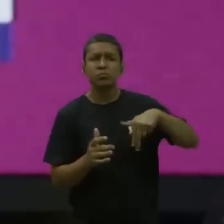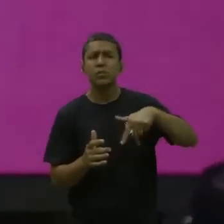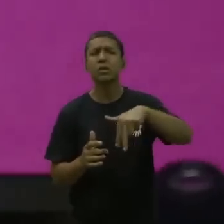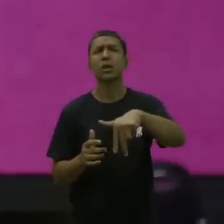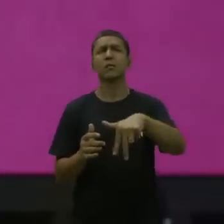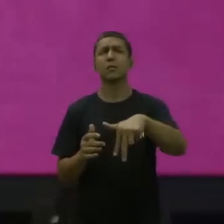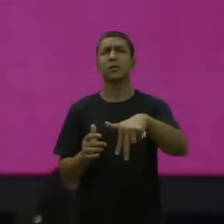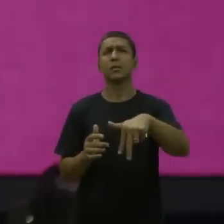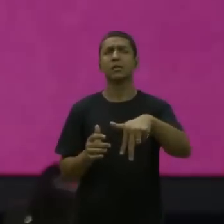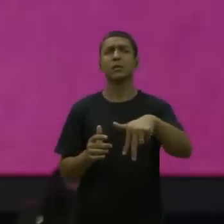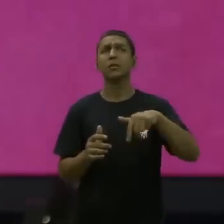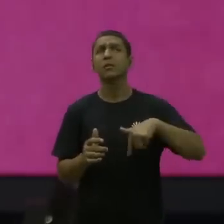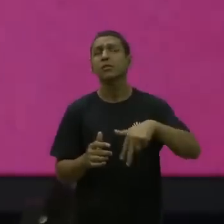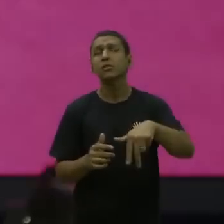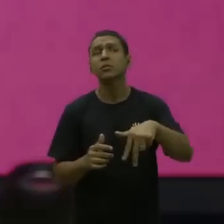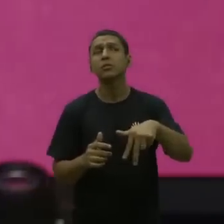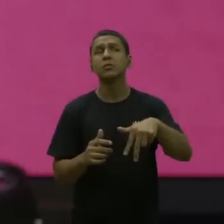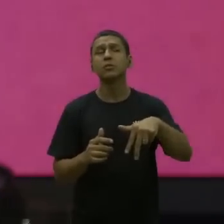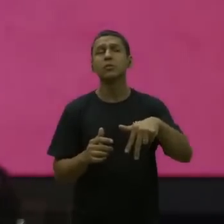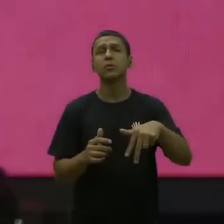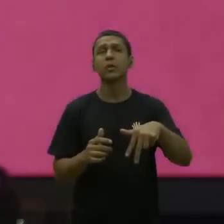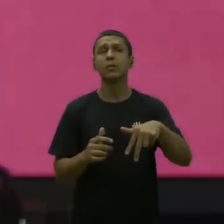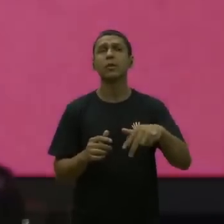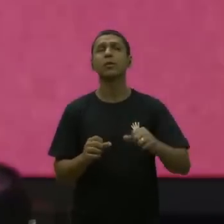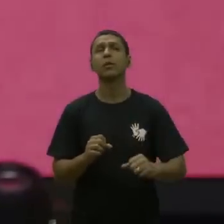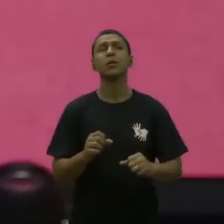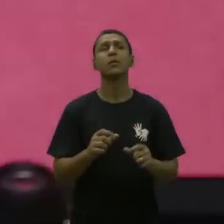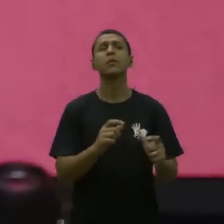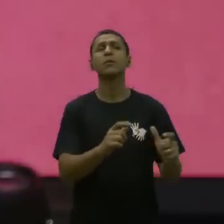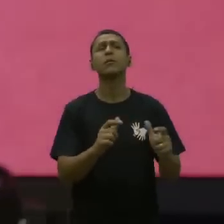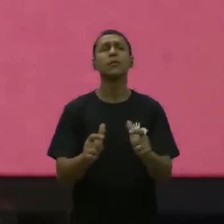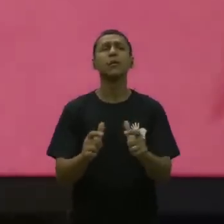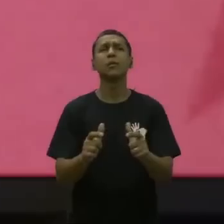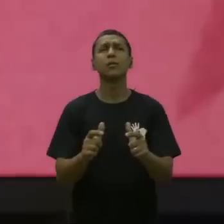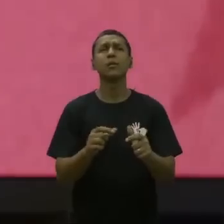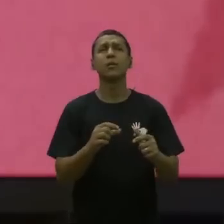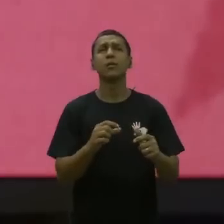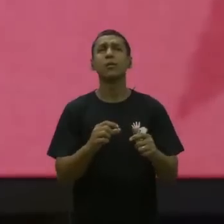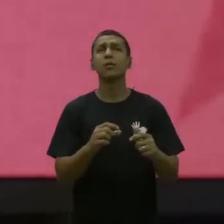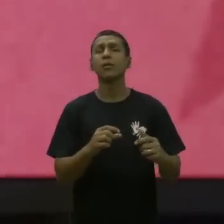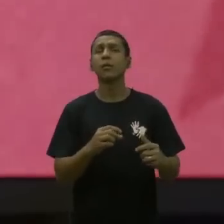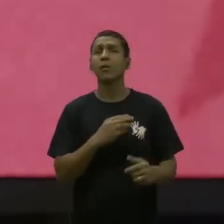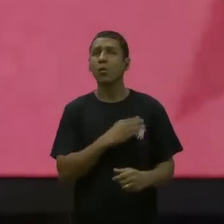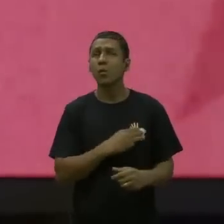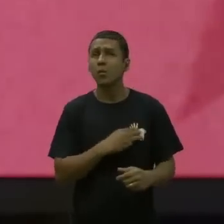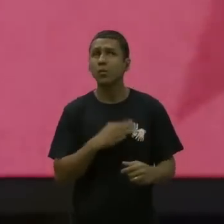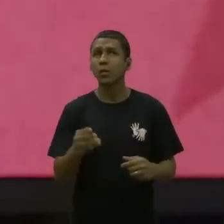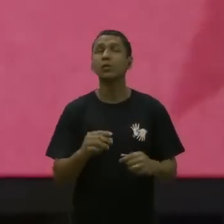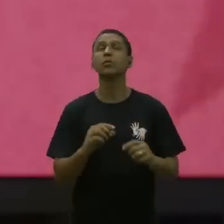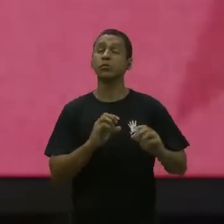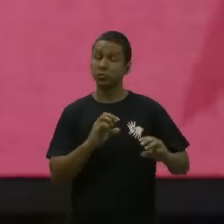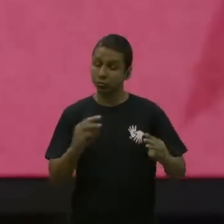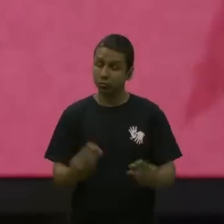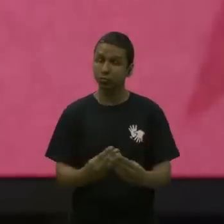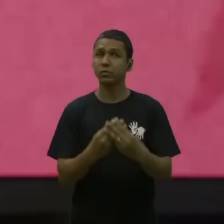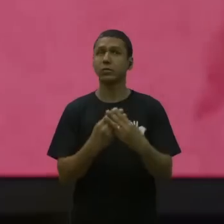os, entre os, quem está comigo? Jesus estava numa missão entre os